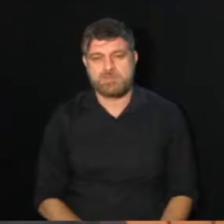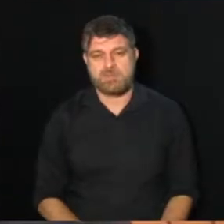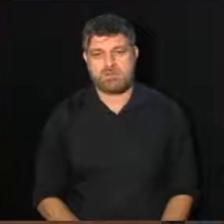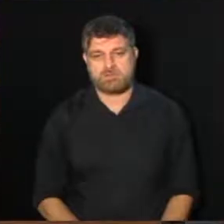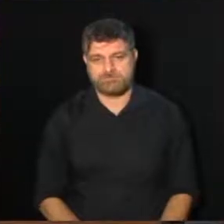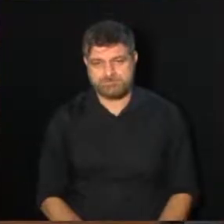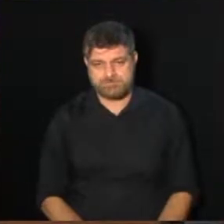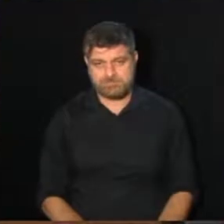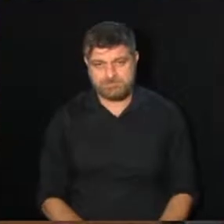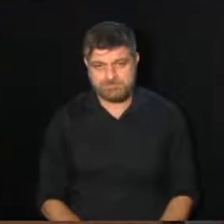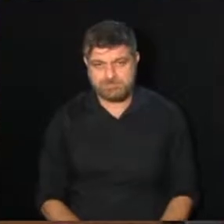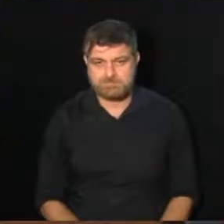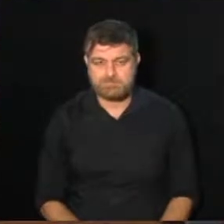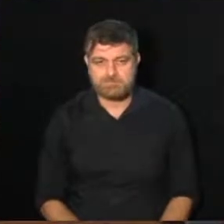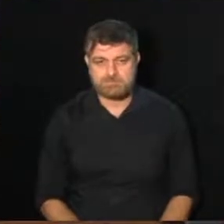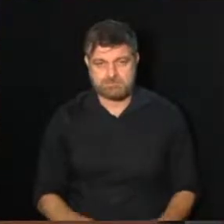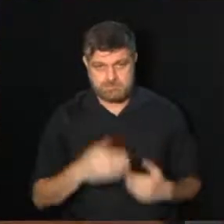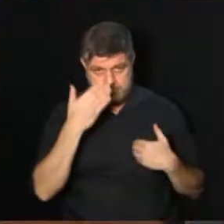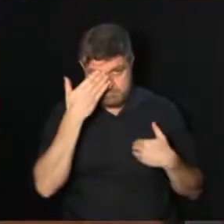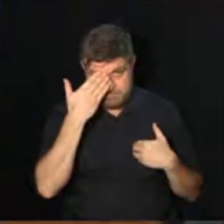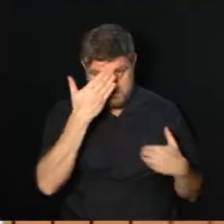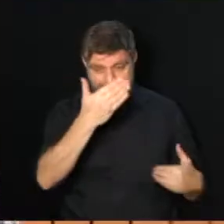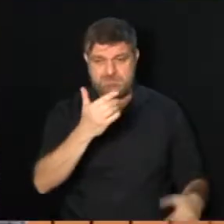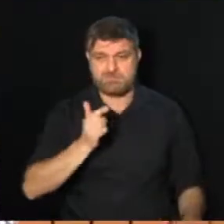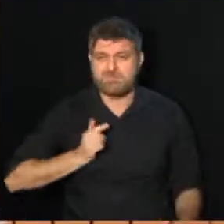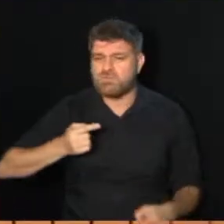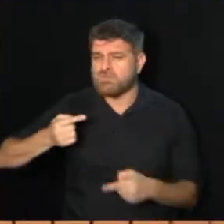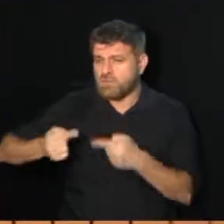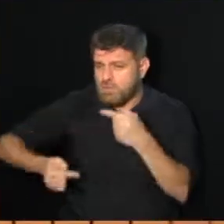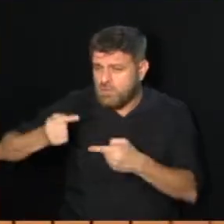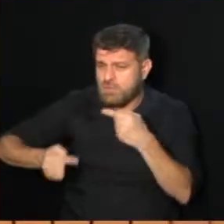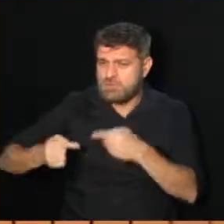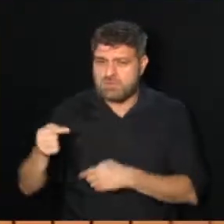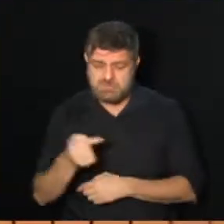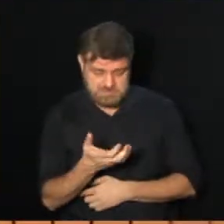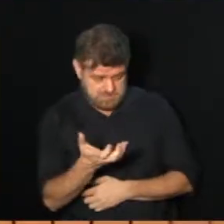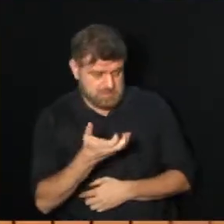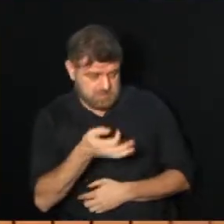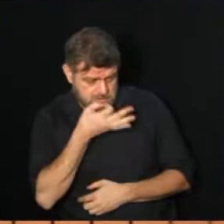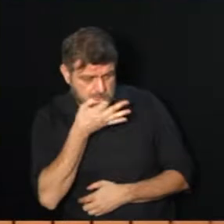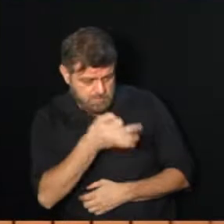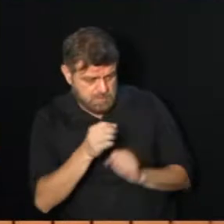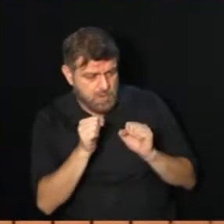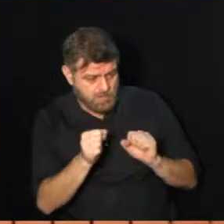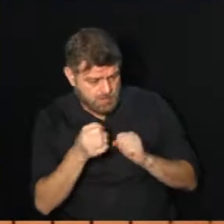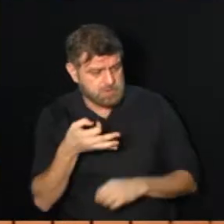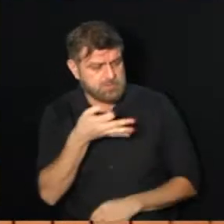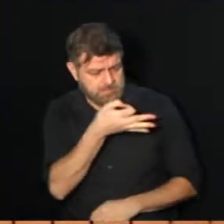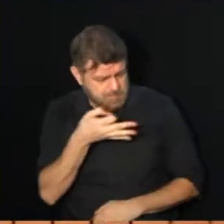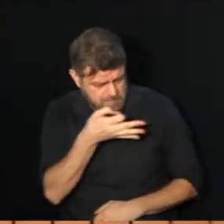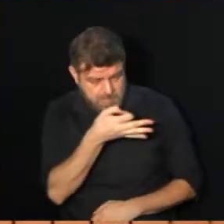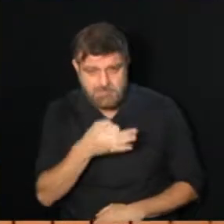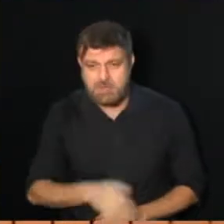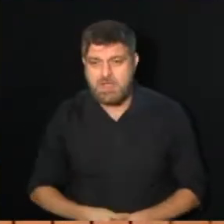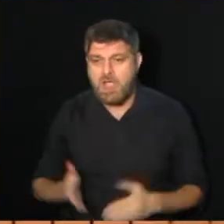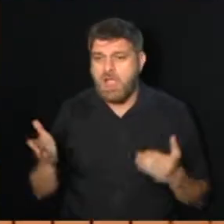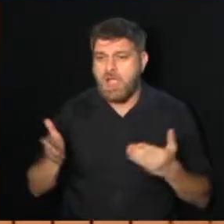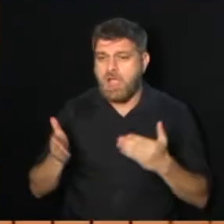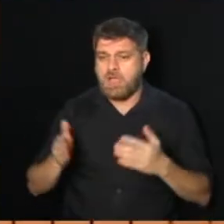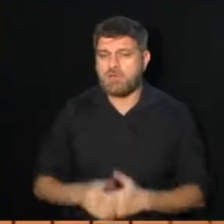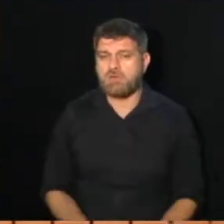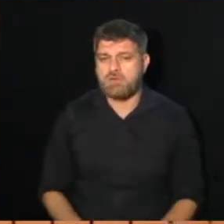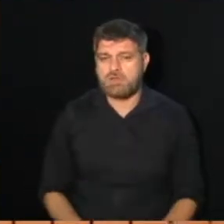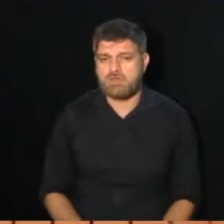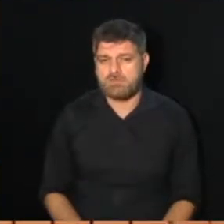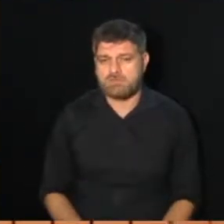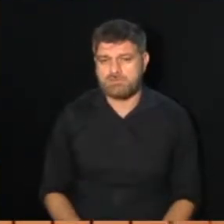Marcelo Bergo, e, evidentemente, que nós estamos ainda num processo de discussão, caso o senhor entenda pertinente, utilizar a palavra. E eu já passo na sequência, então,